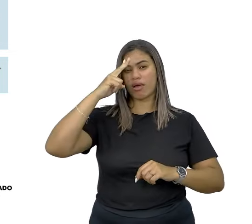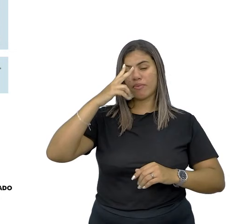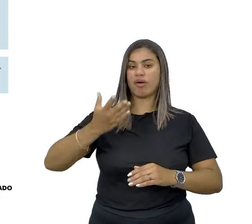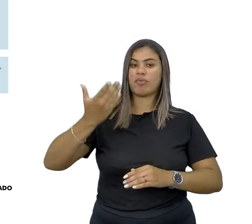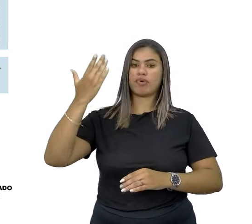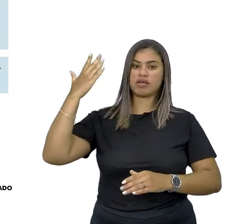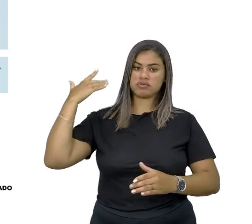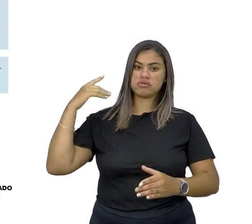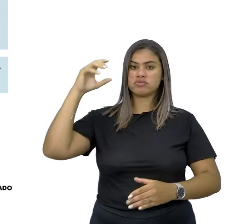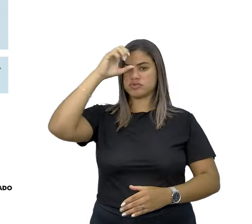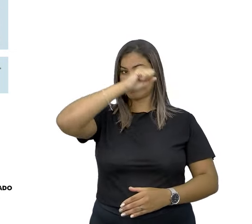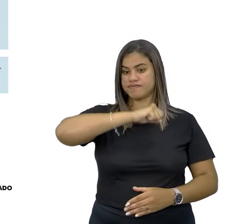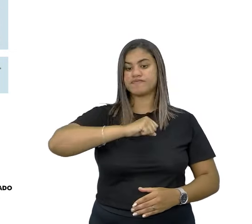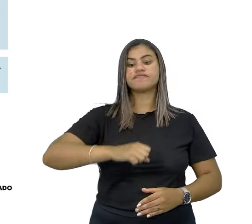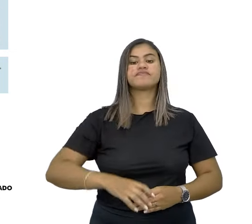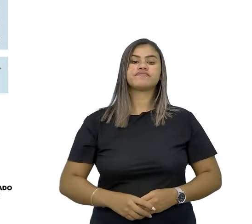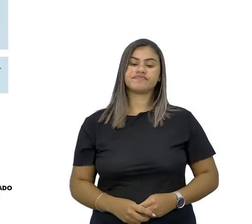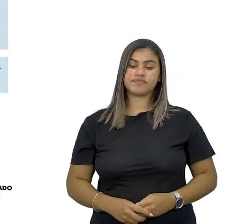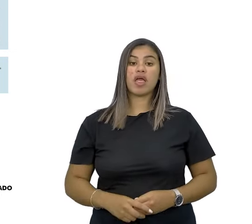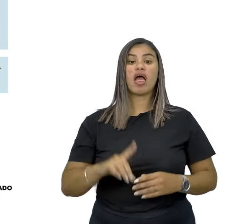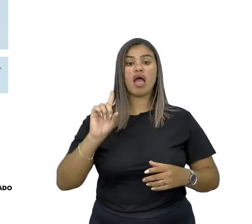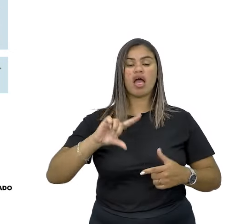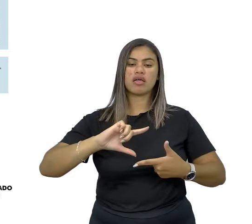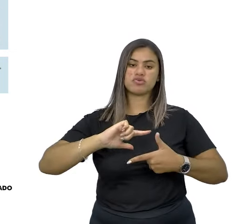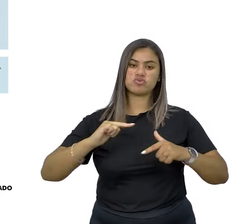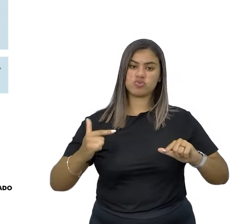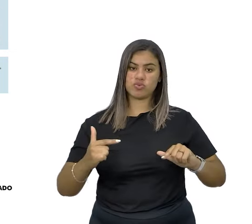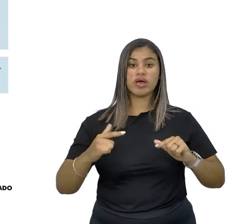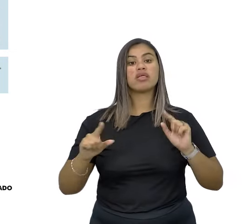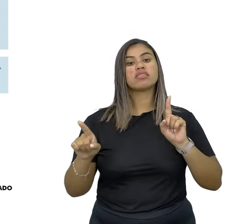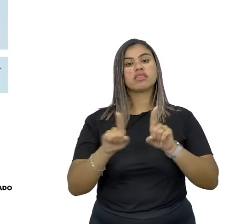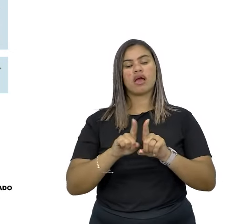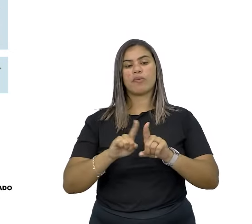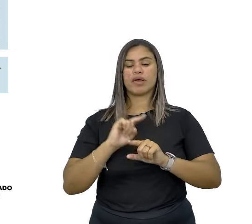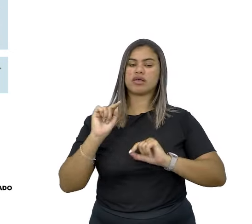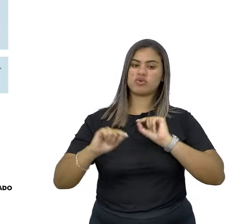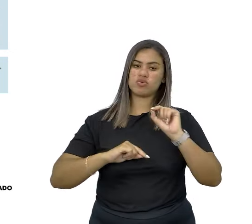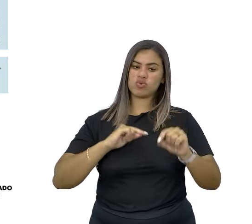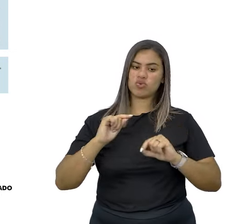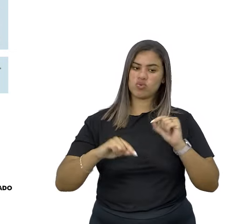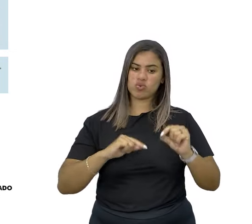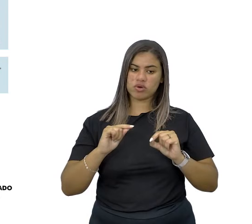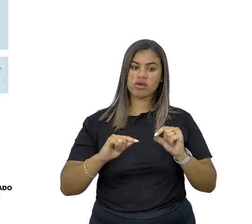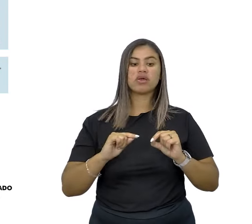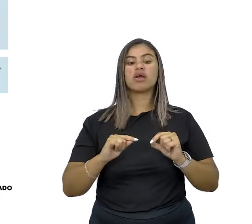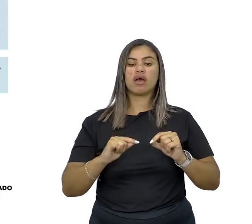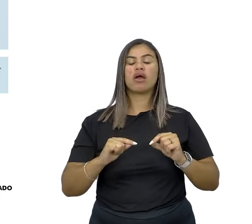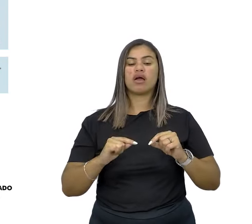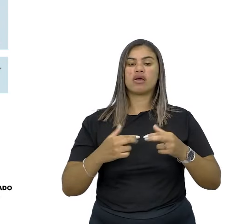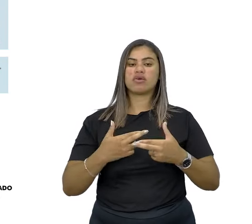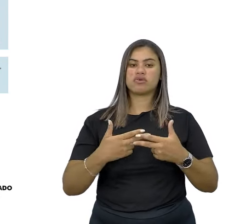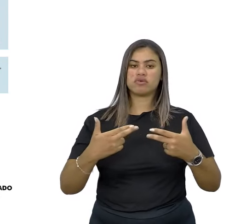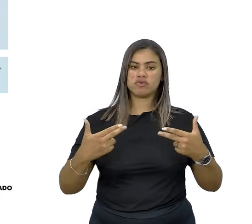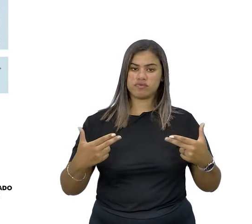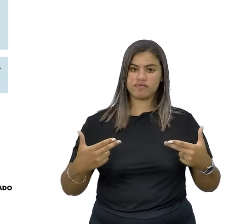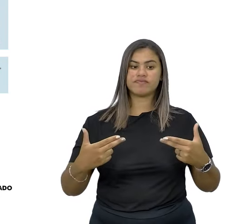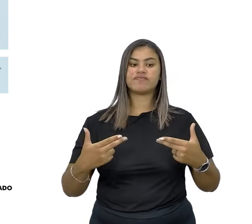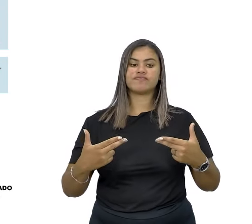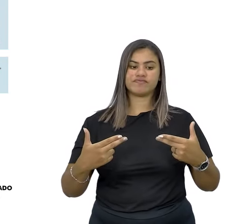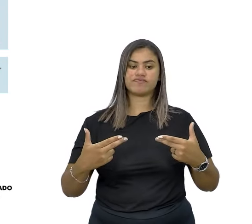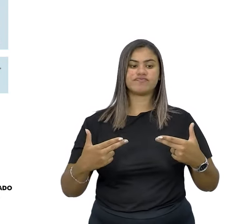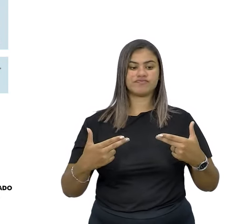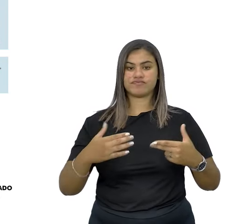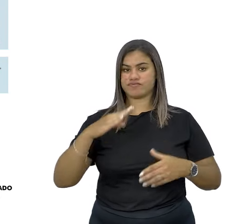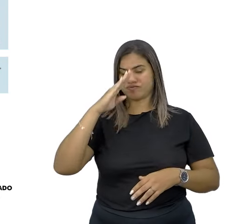dos principais sólidos geométricos, bem como suas propriedades e informações sobre seus principais elementos.